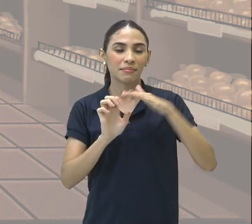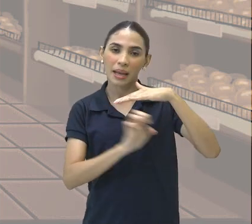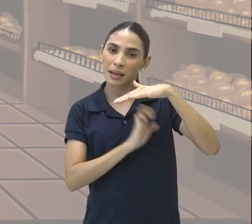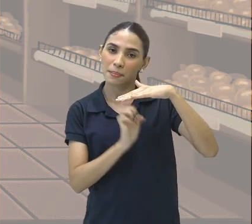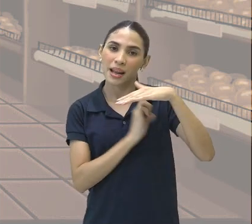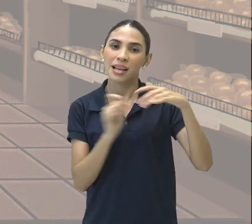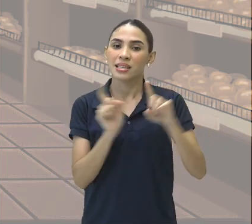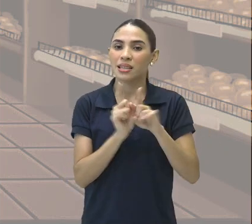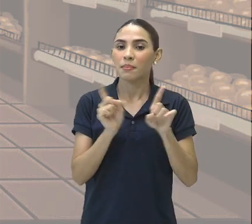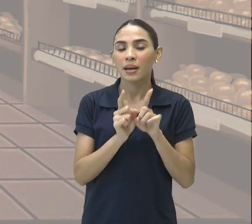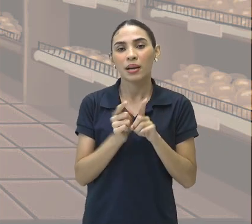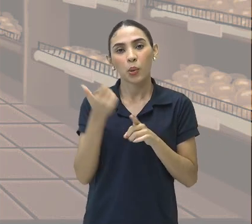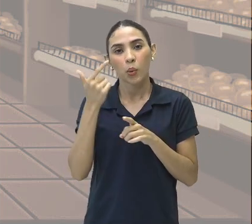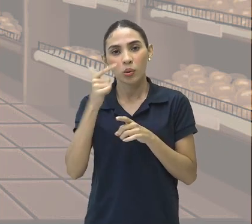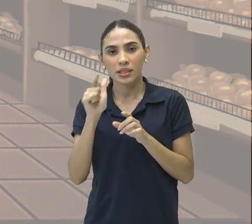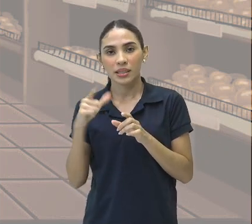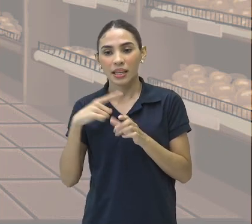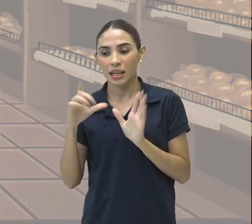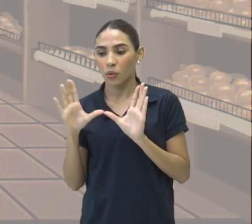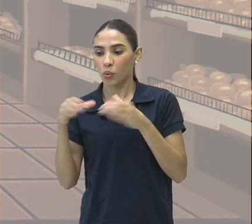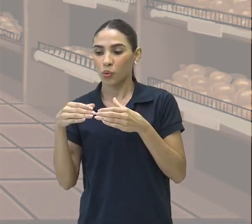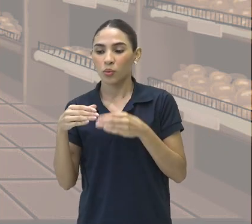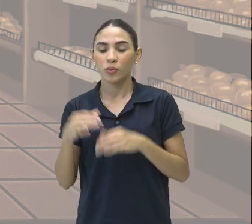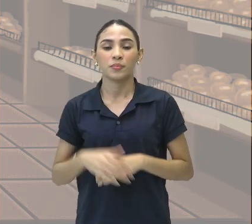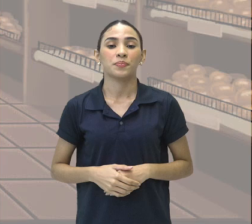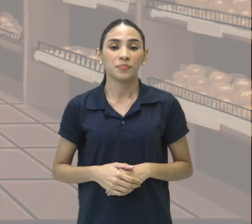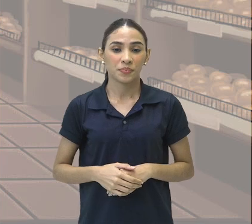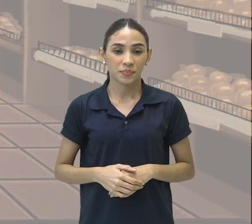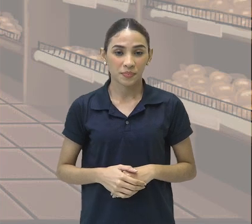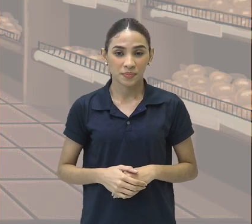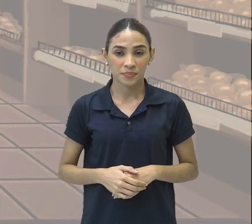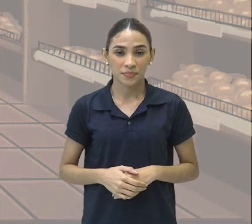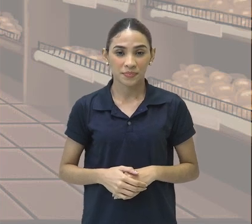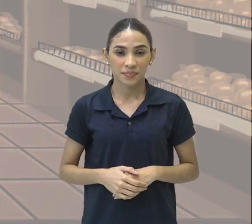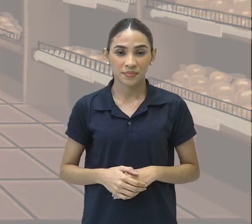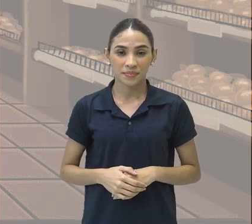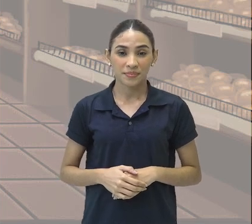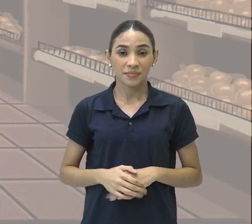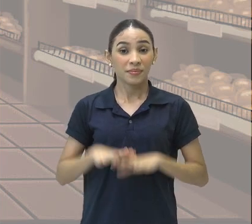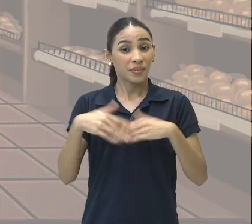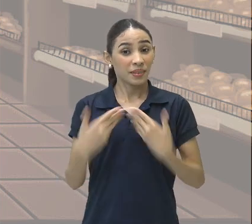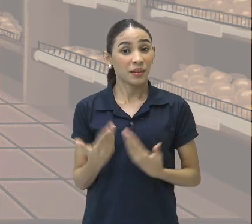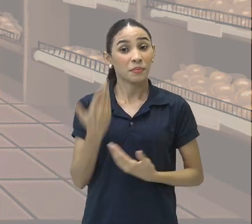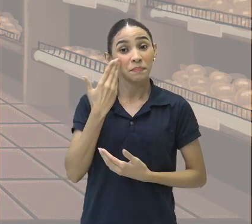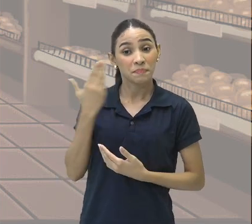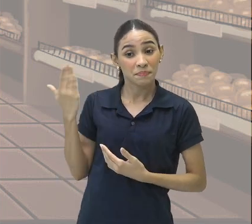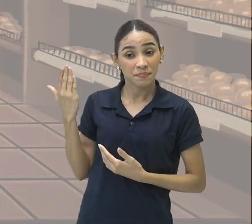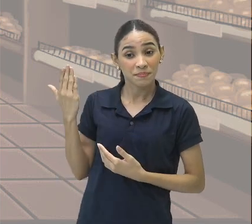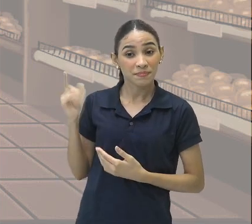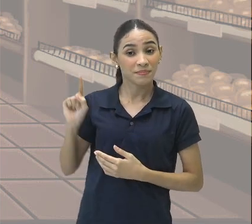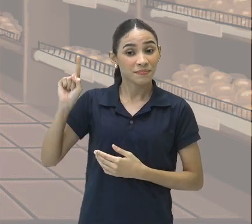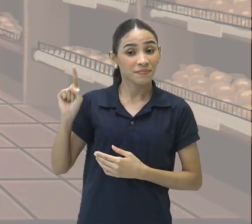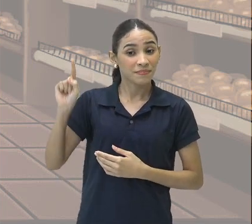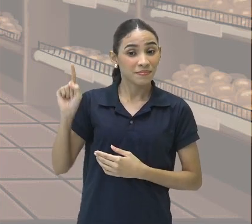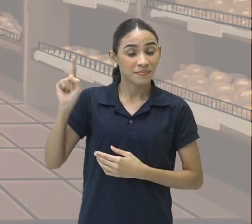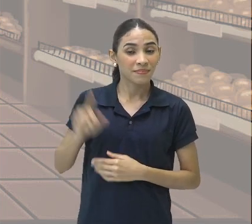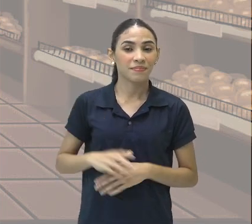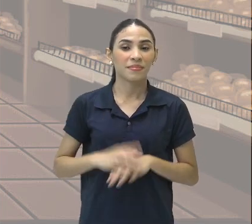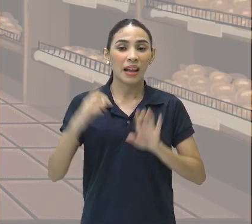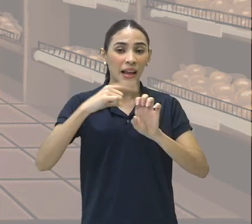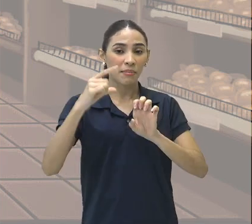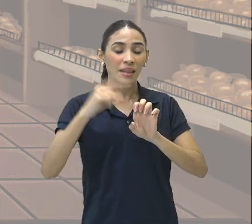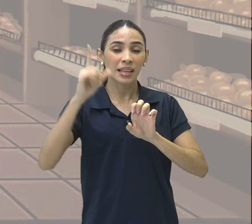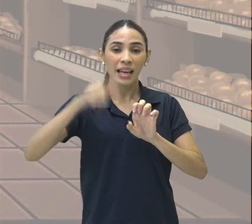empregados, por exemplo, ter uma equipe, né. Olha só, então, gente, então fica aí esse último aprendizado, né? Empreender